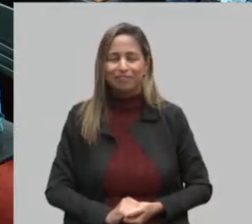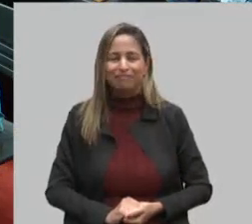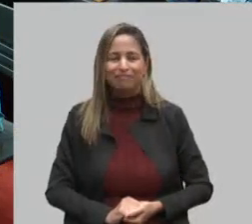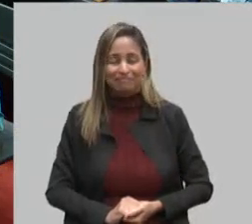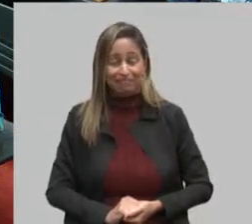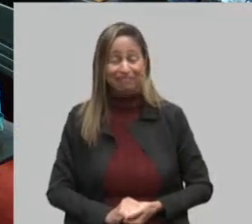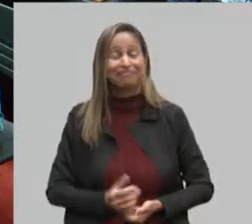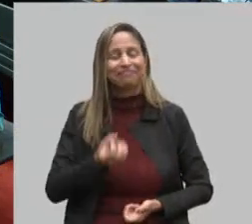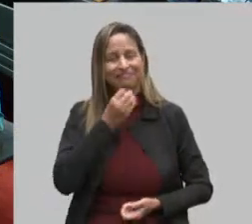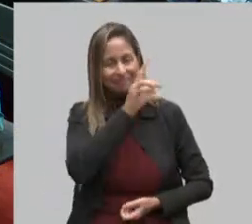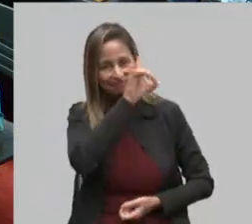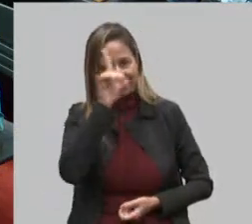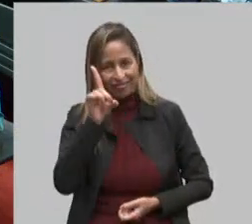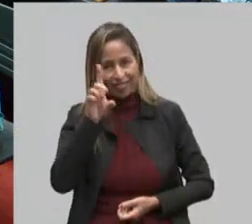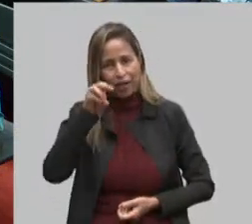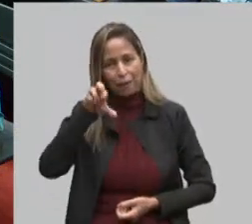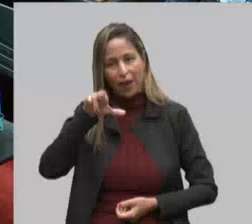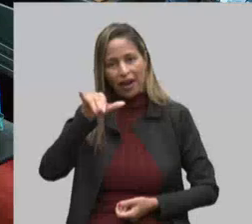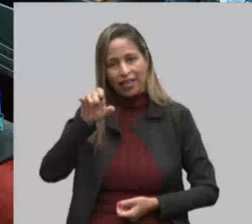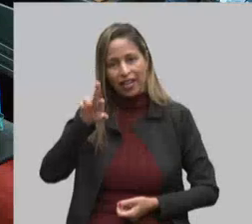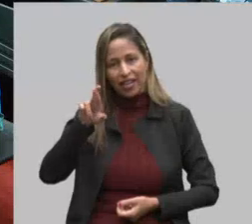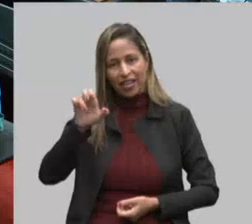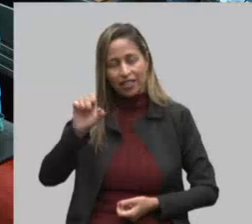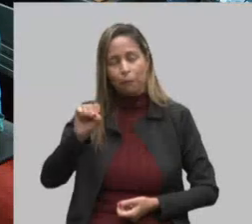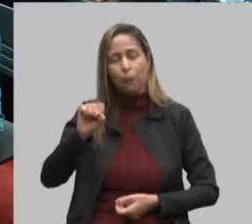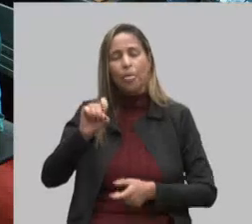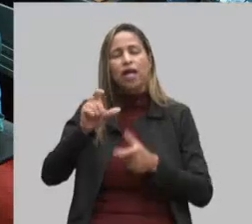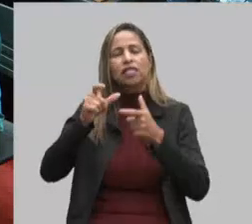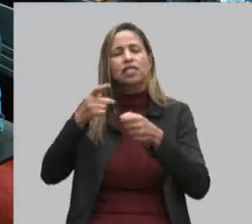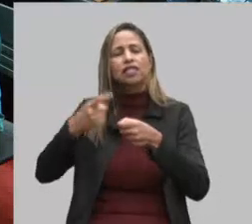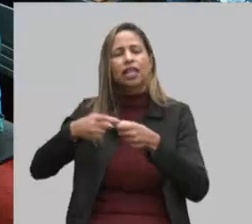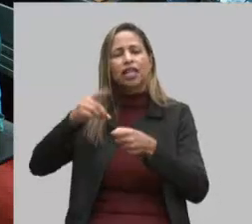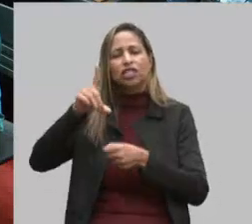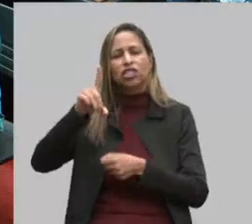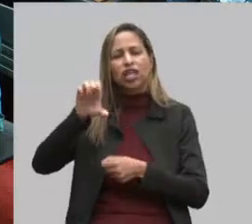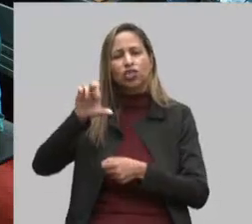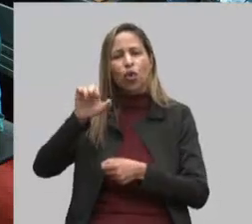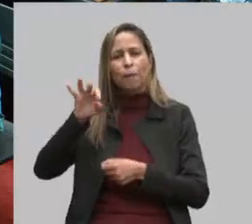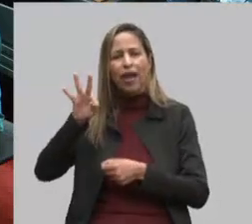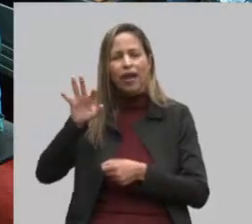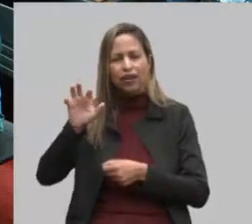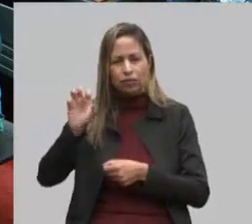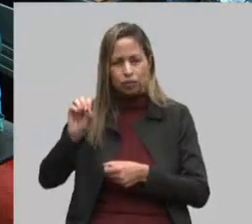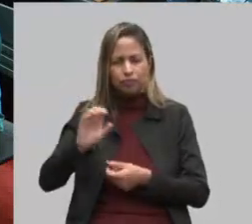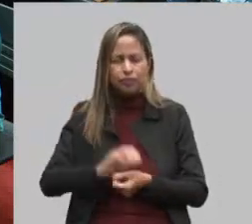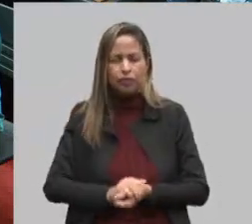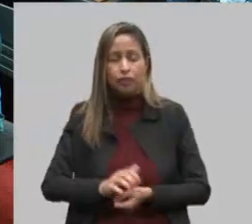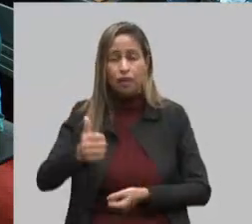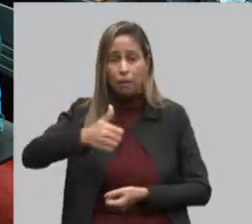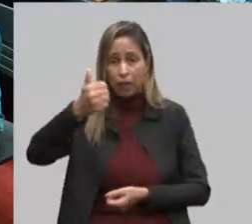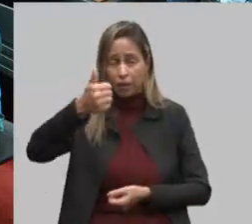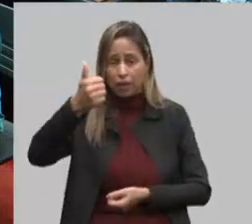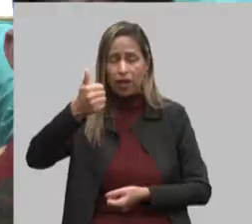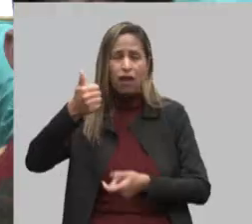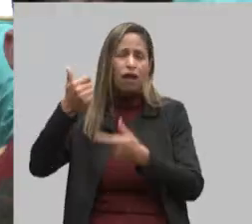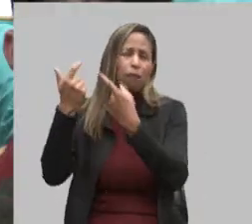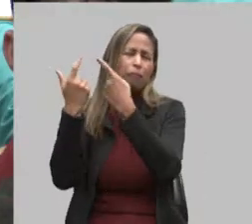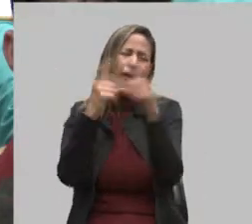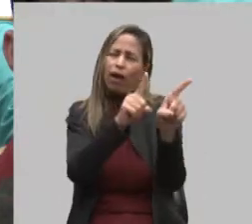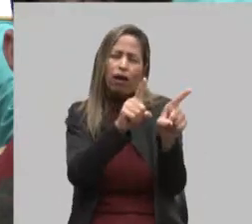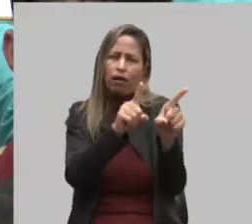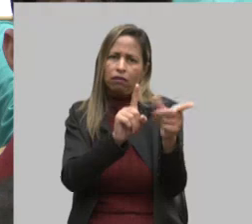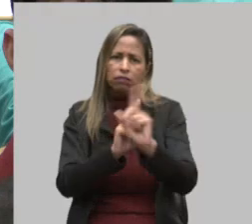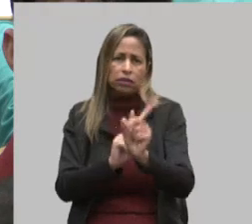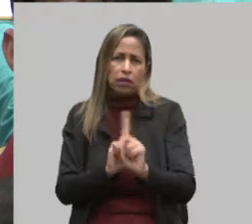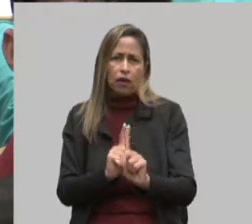todos meu nome é Maria Rita eu sou da cidade descoberto eu queria dizer primeiramente que eu não quero atacar a proposta de ninguém e que eu